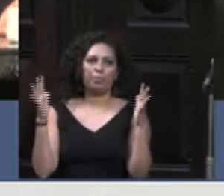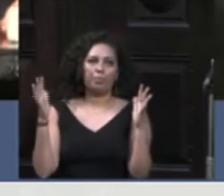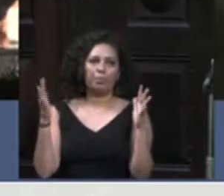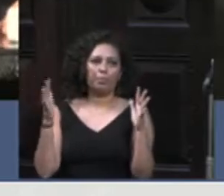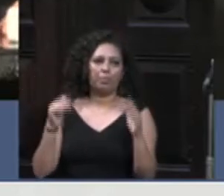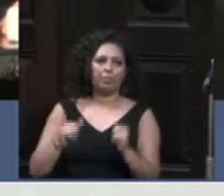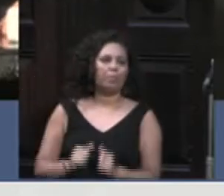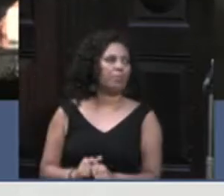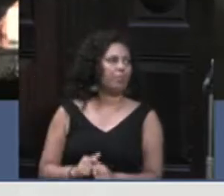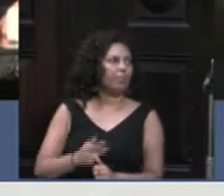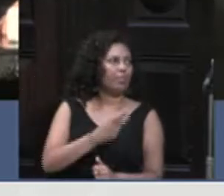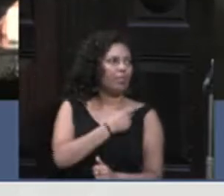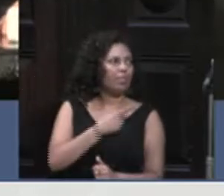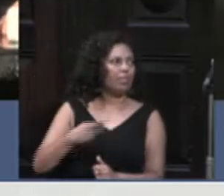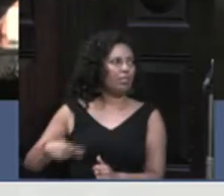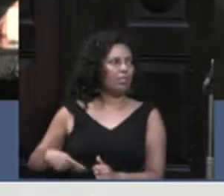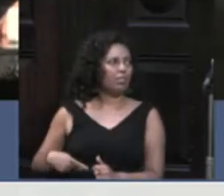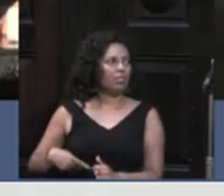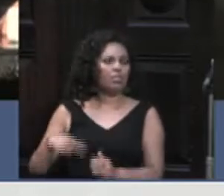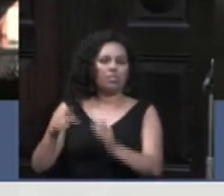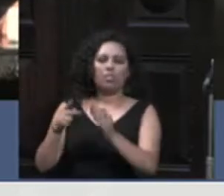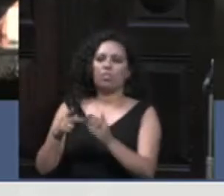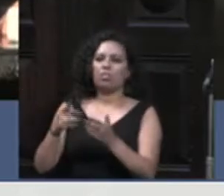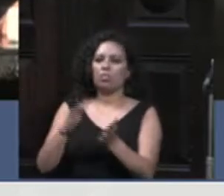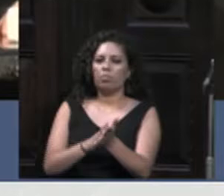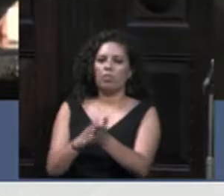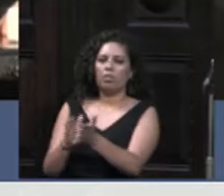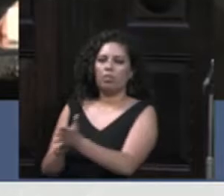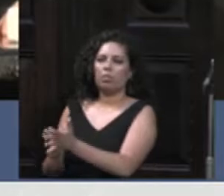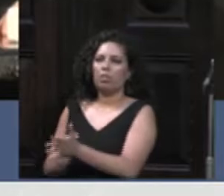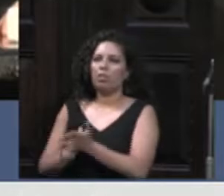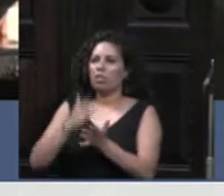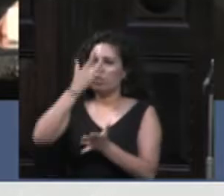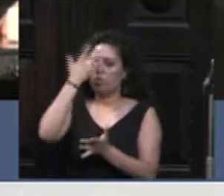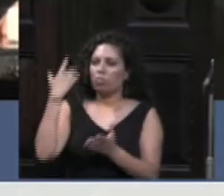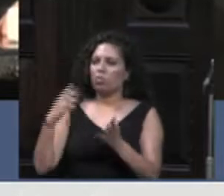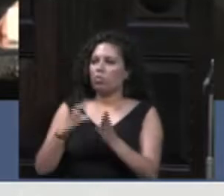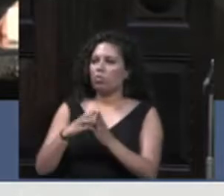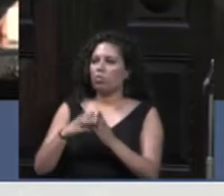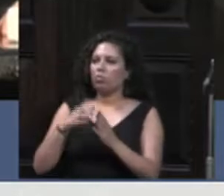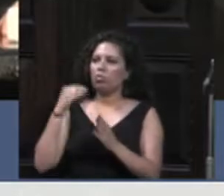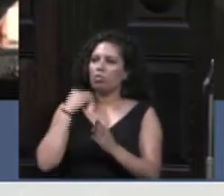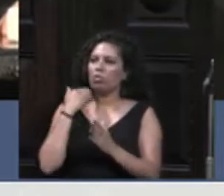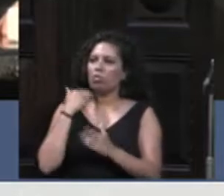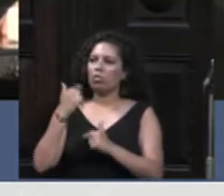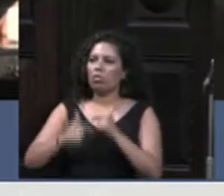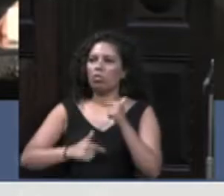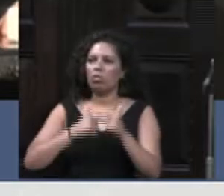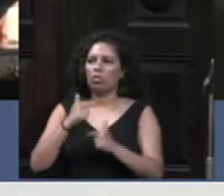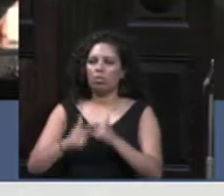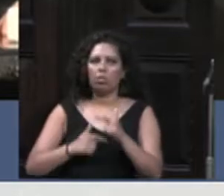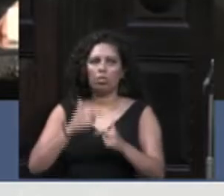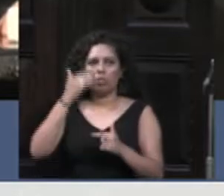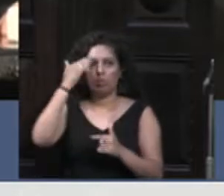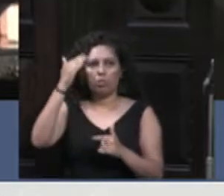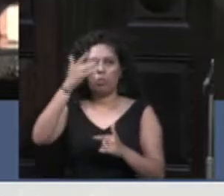A presidência saúda o Sindicato Bancário da capital, mas em especial aqui o da Baixada Fluminense.